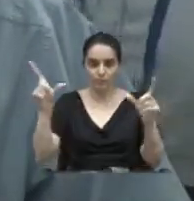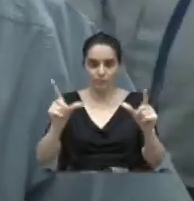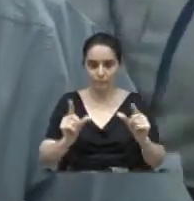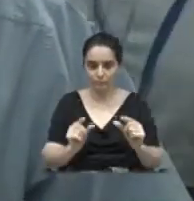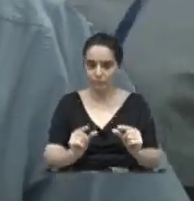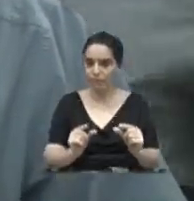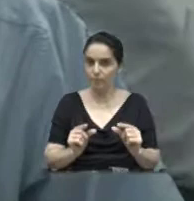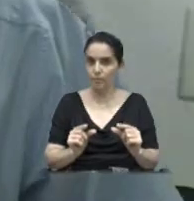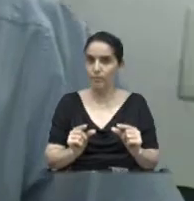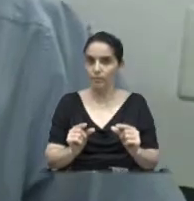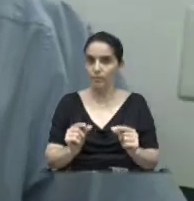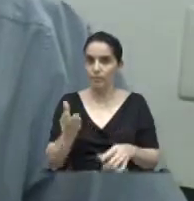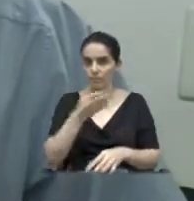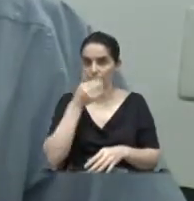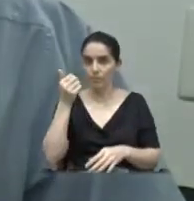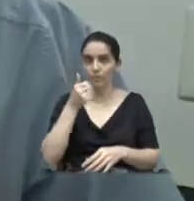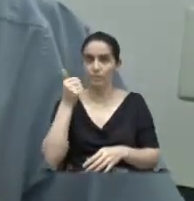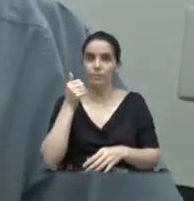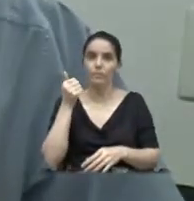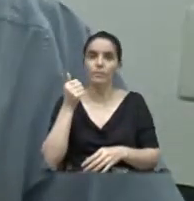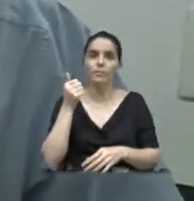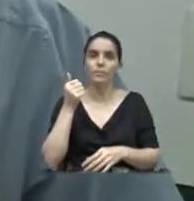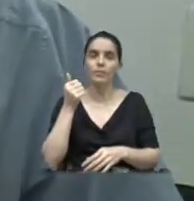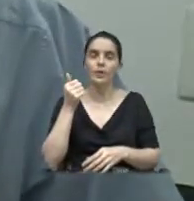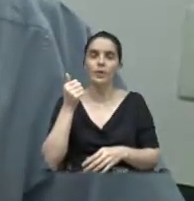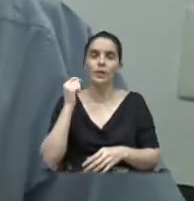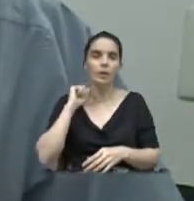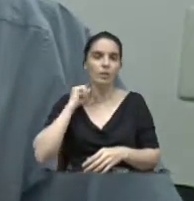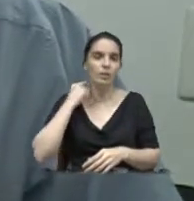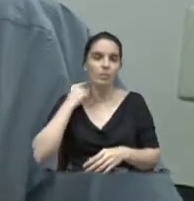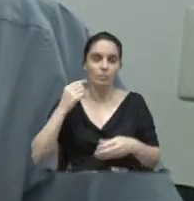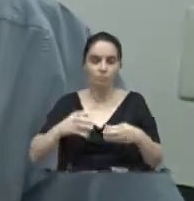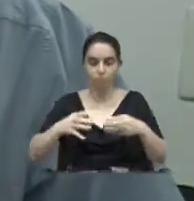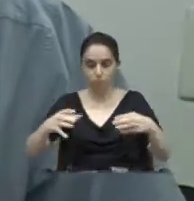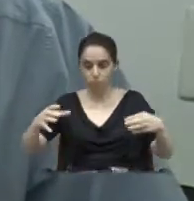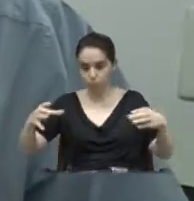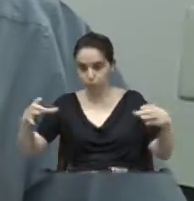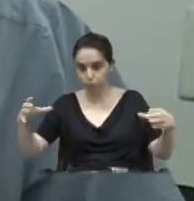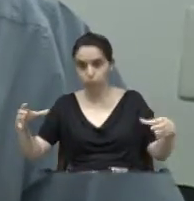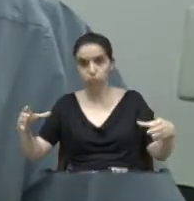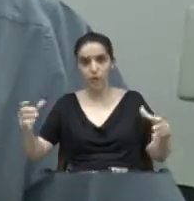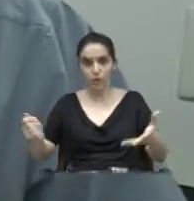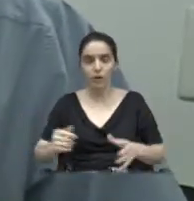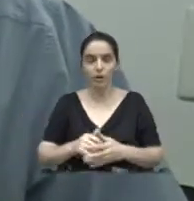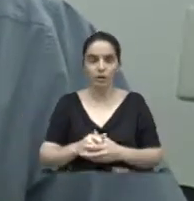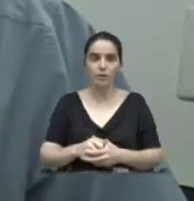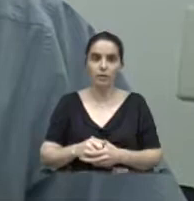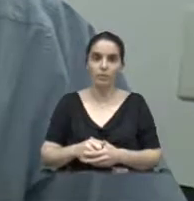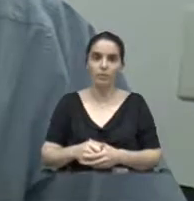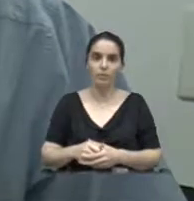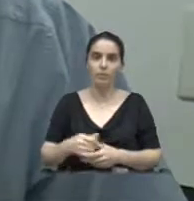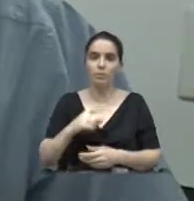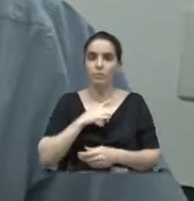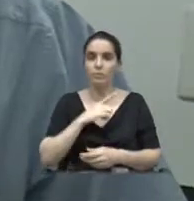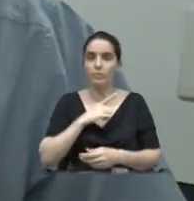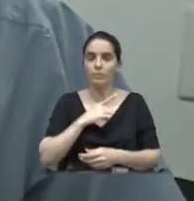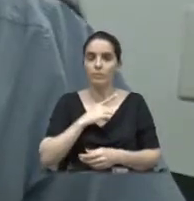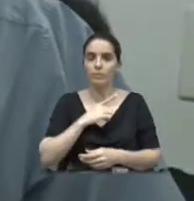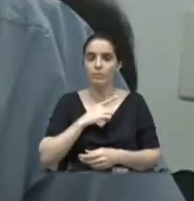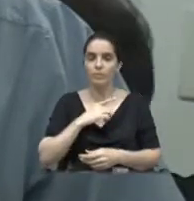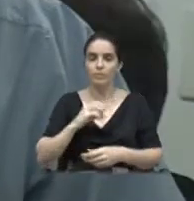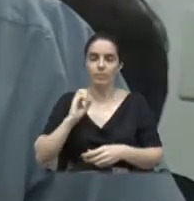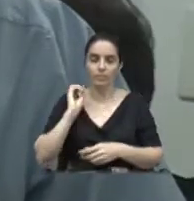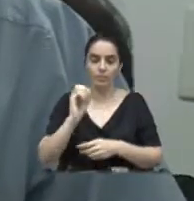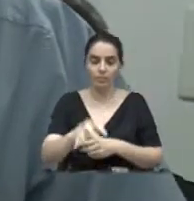condições de não acumular tanto e dar mais espaço para o pessoal ter oportunidade de não descartar nas áreas